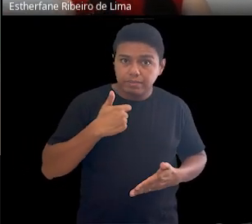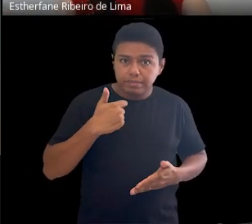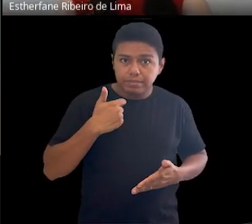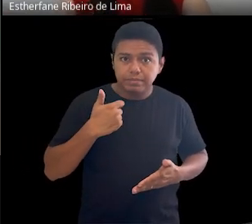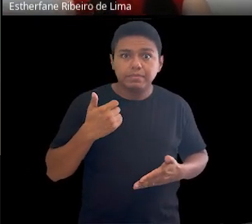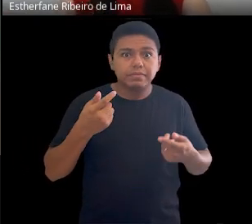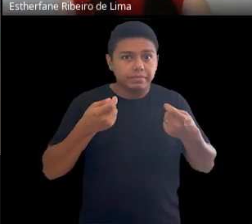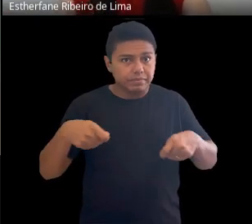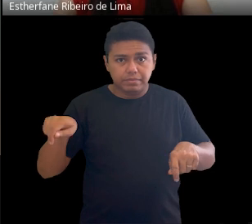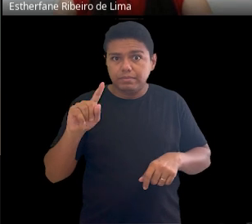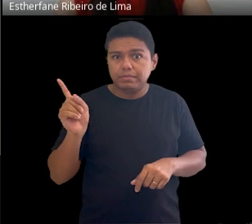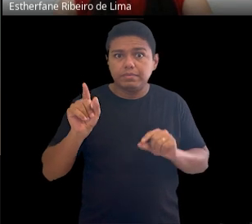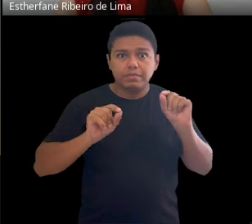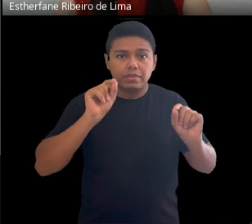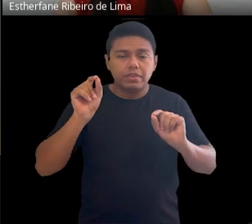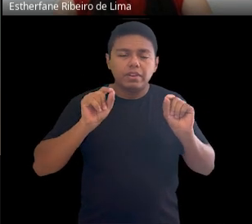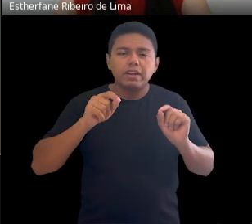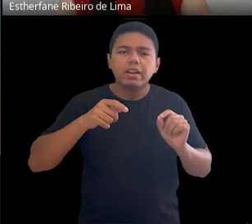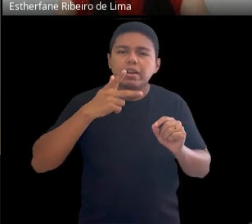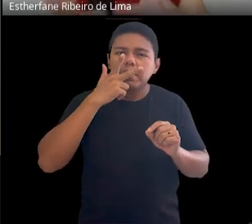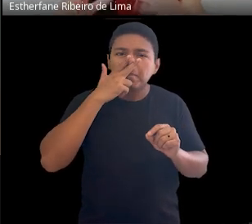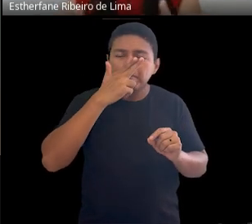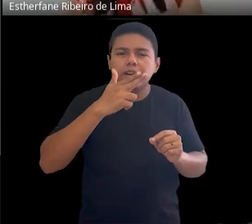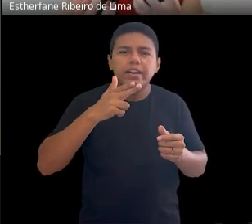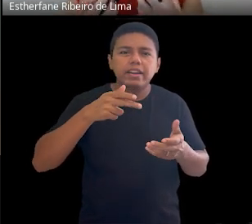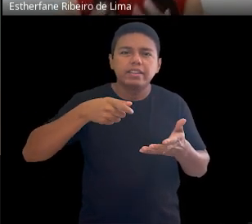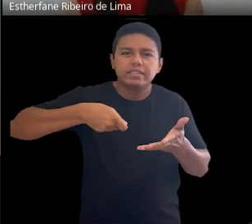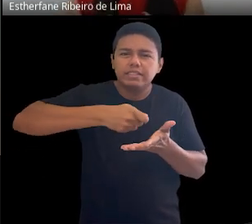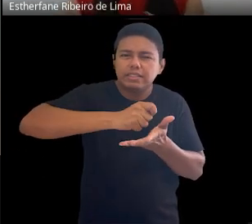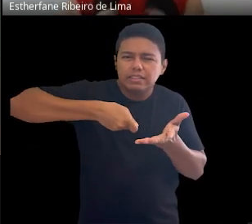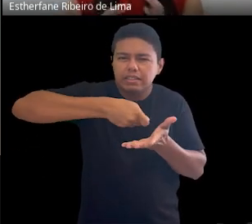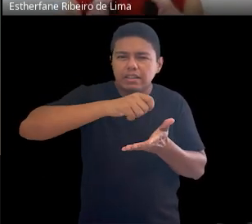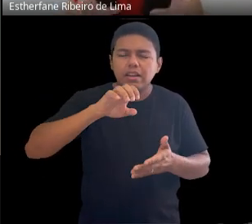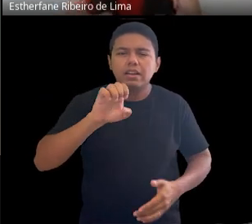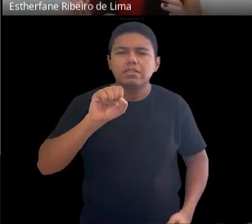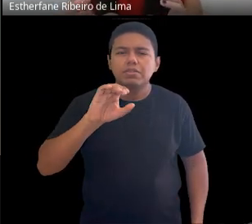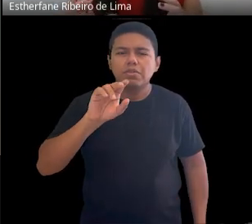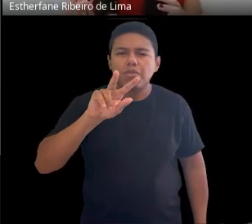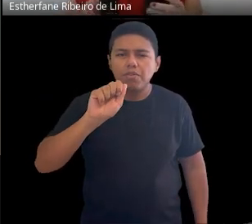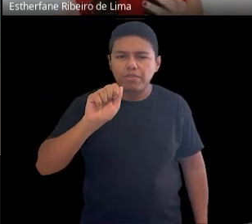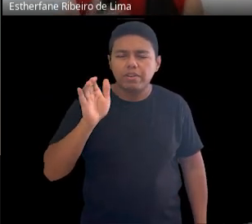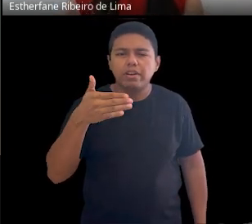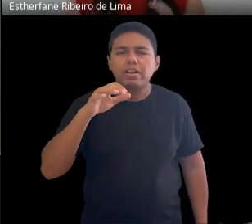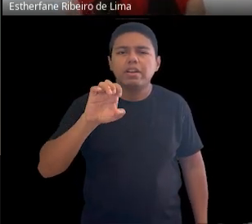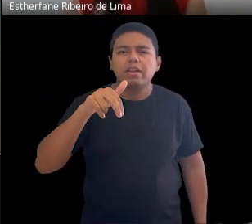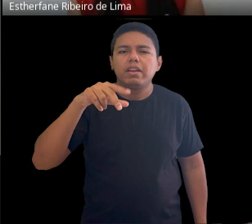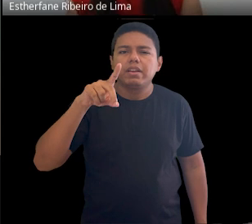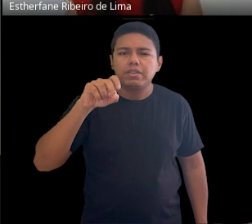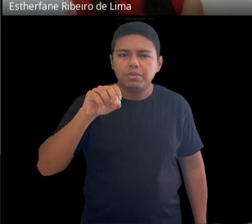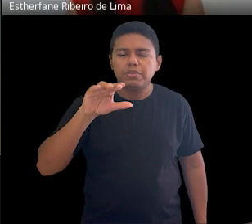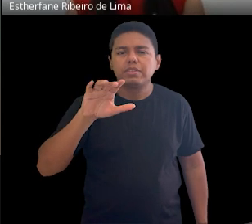introduzir aquela escova endocervical. Por quê? Porque a JEC, na gestação, ela se exterioriza. Então, você